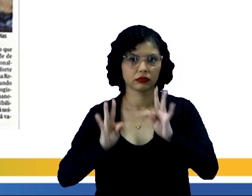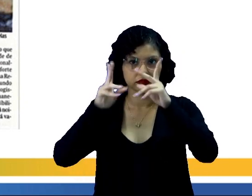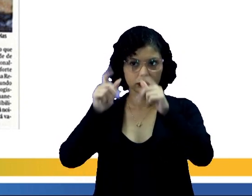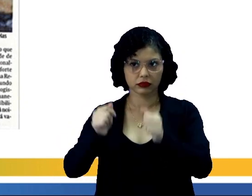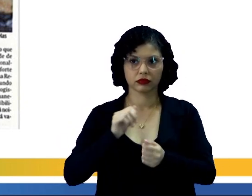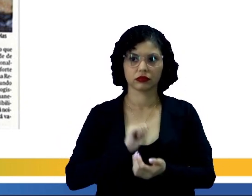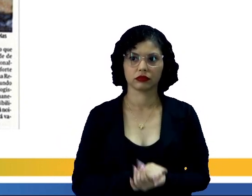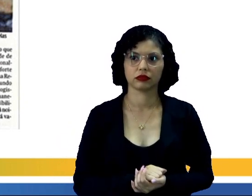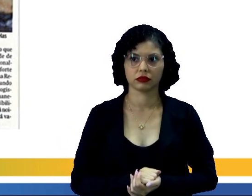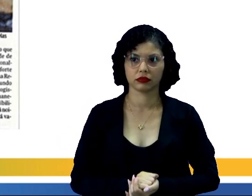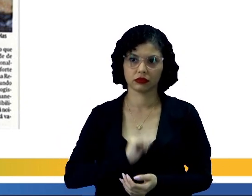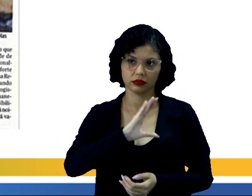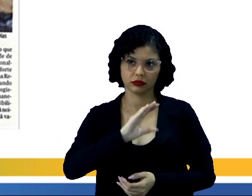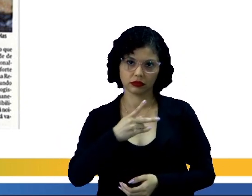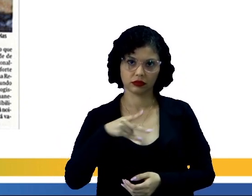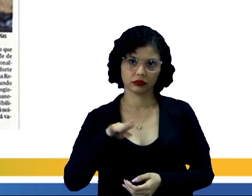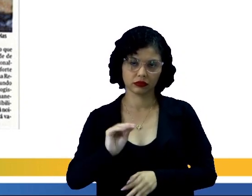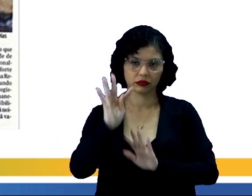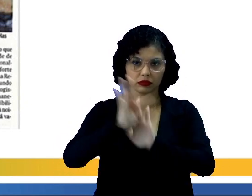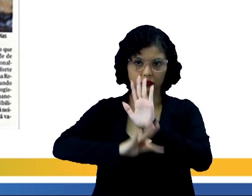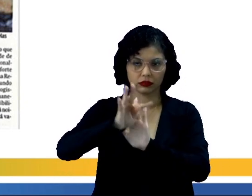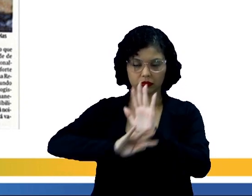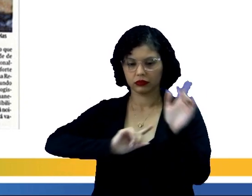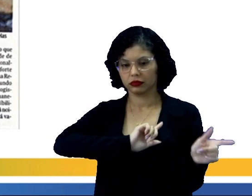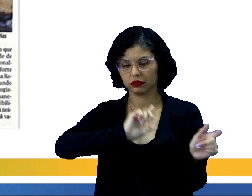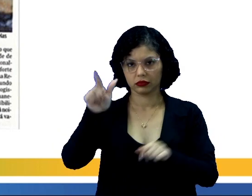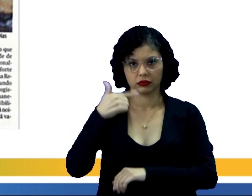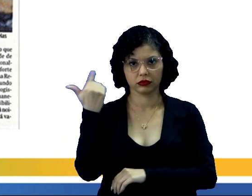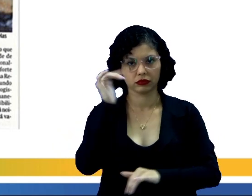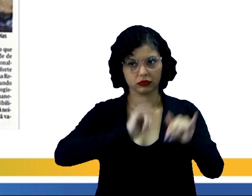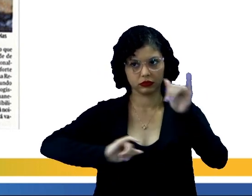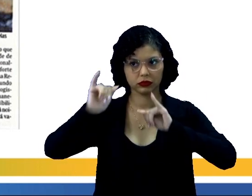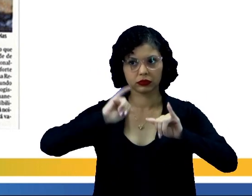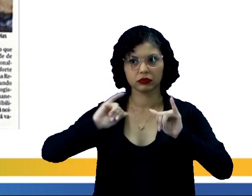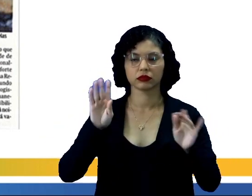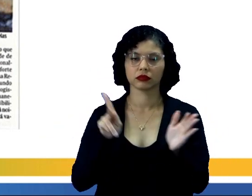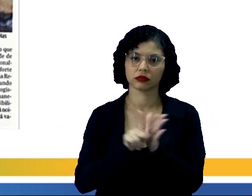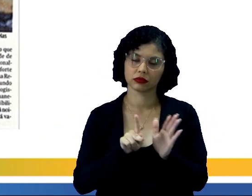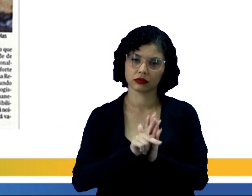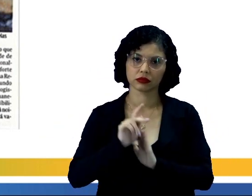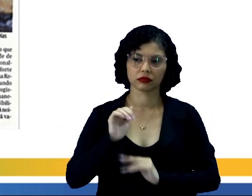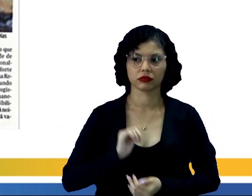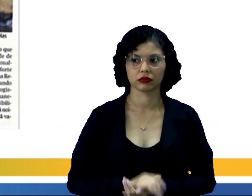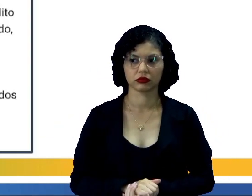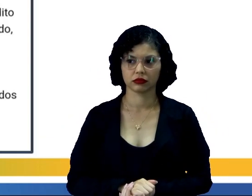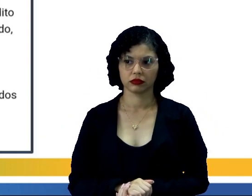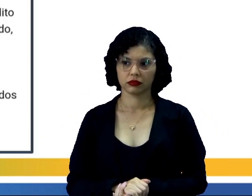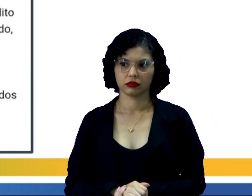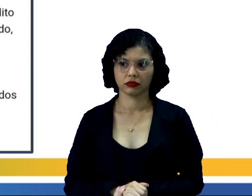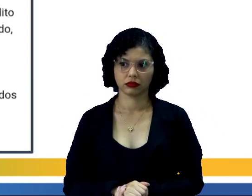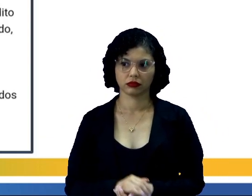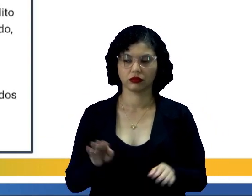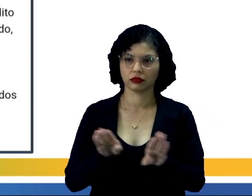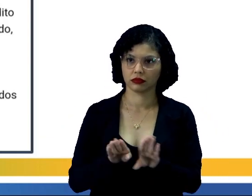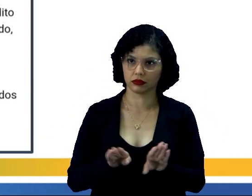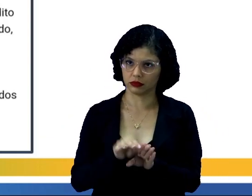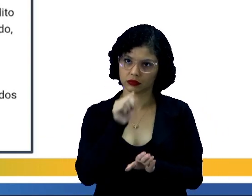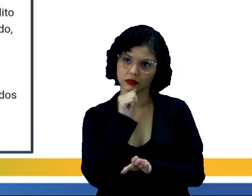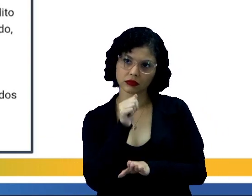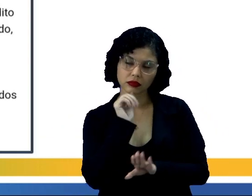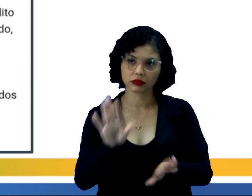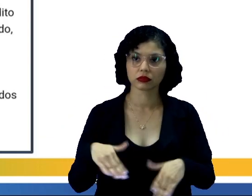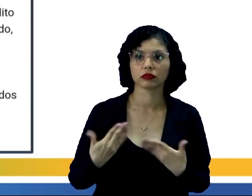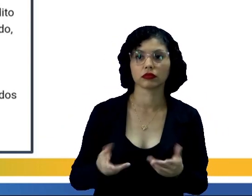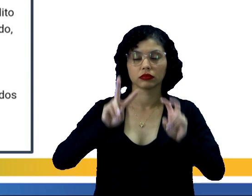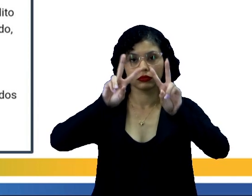do texto chamamos de corpo do texto, que traz as outras informações ali da notícia, tá bom? E aí, gente, qual